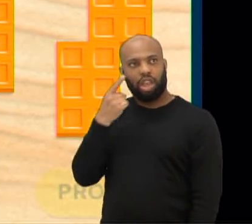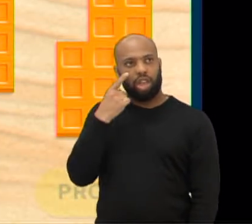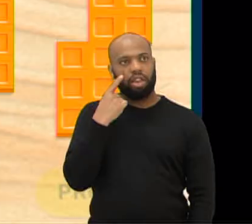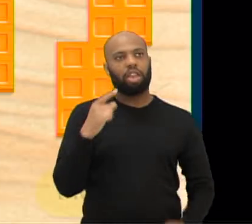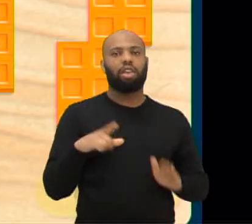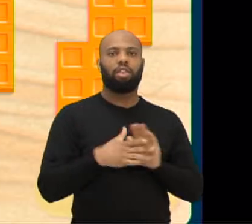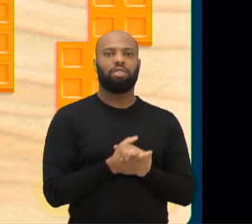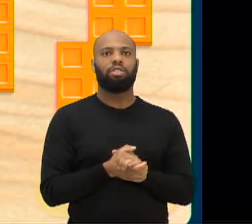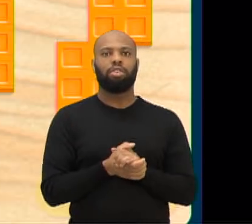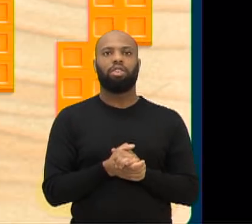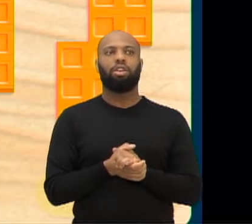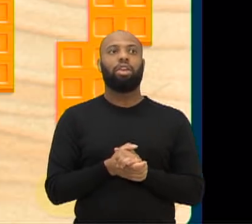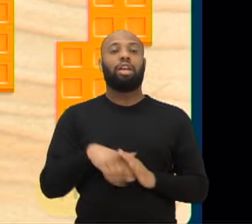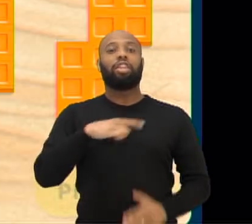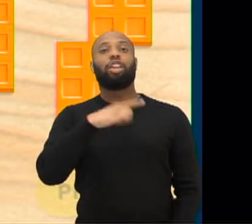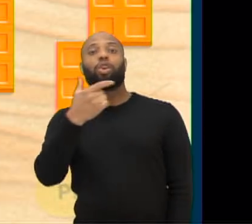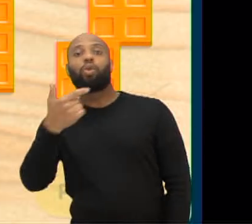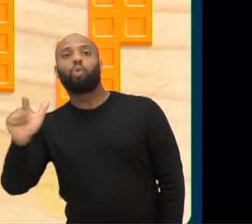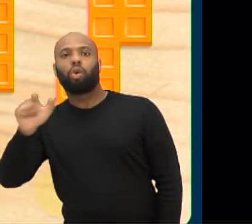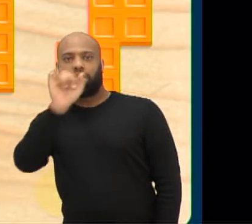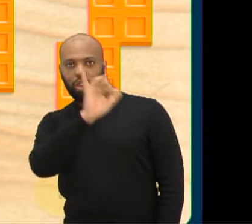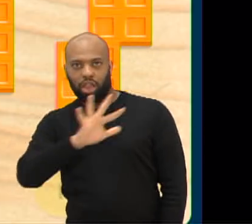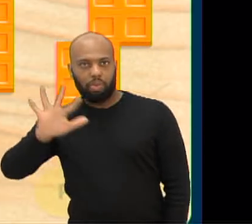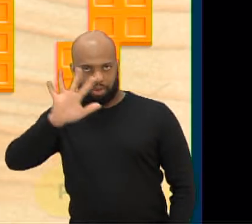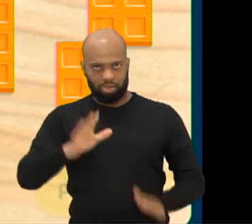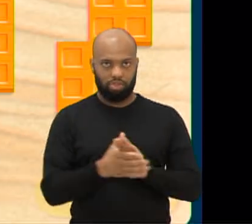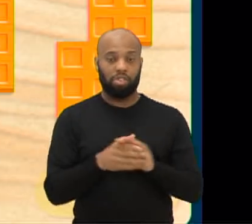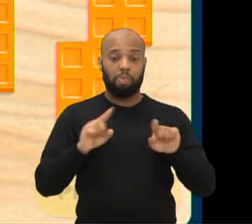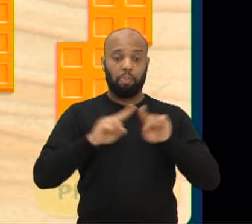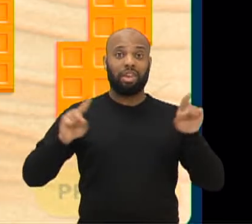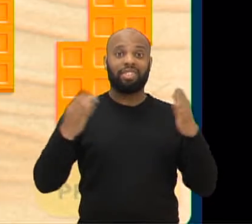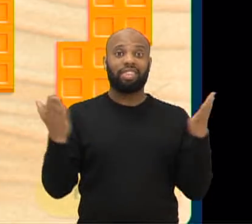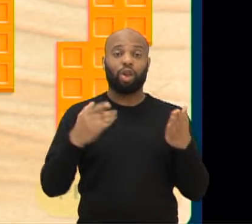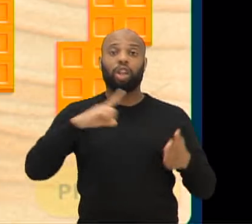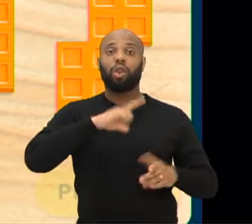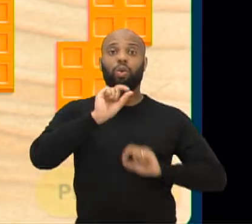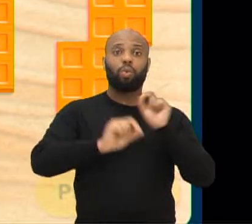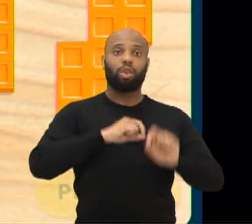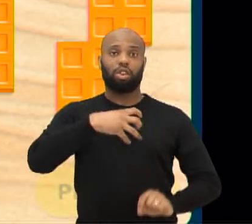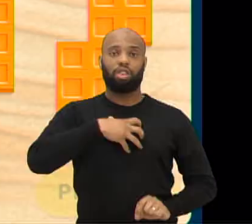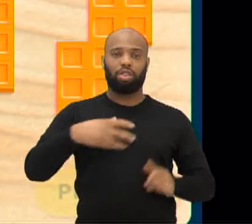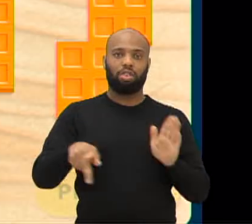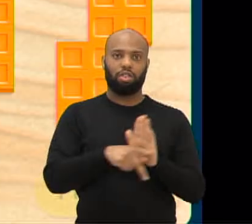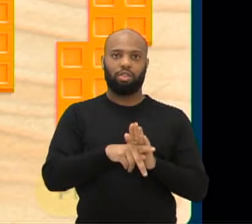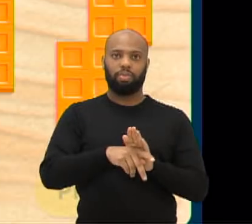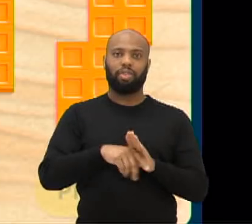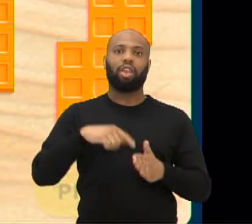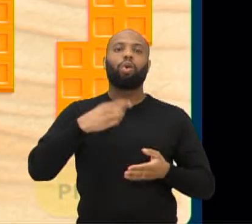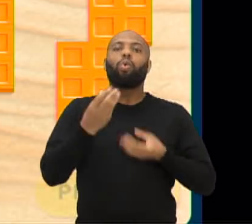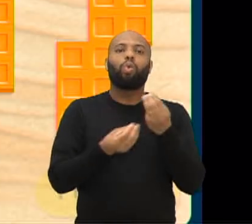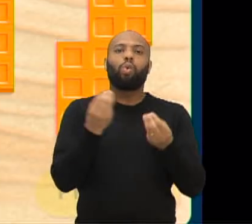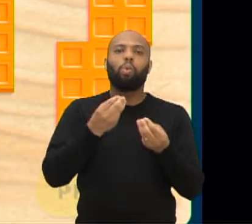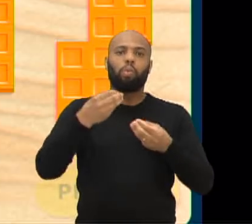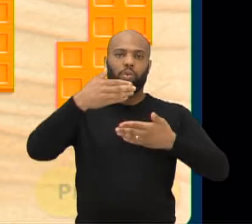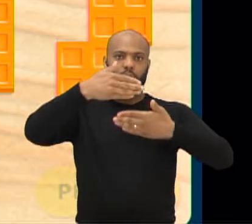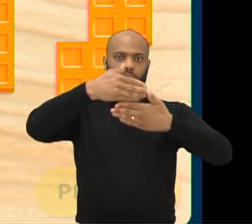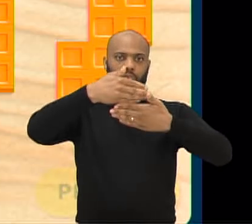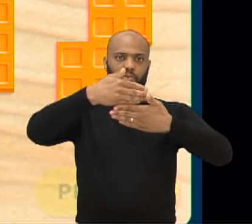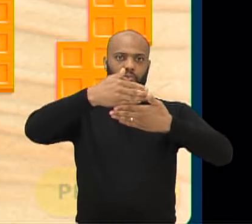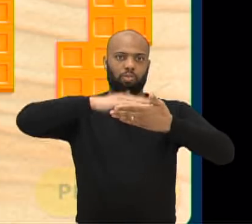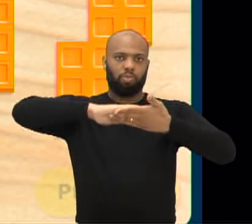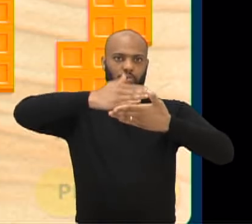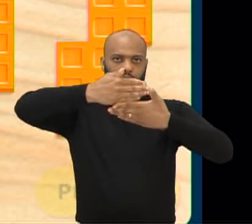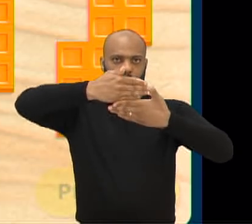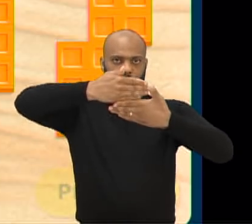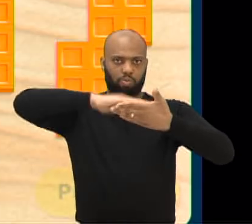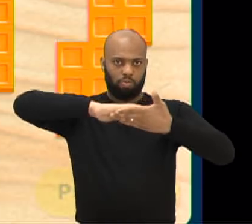para vocês uma outra figura. Mas agora, o eixo de simetria, ele está na horizontal.